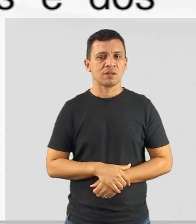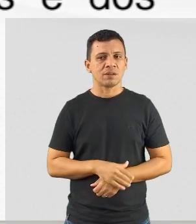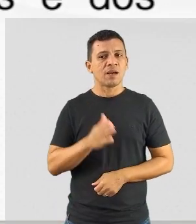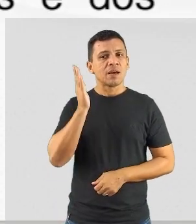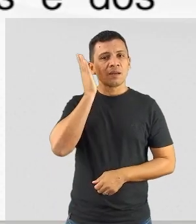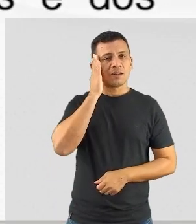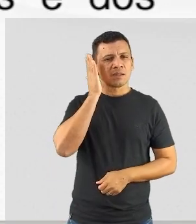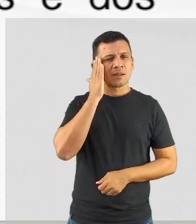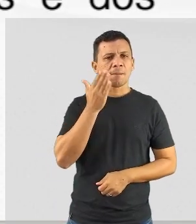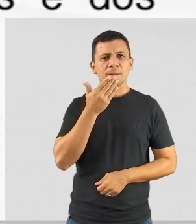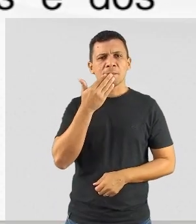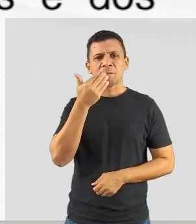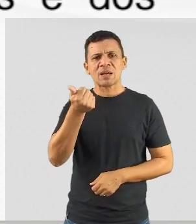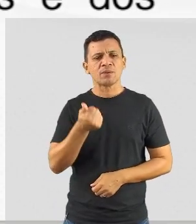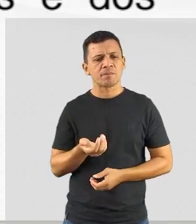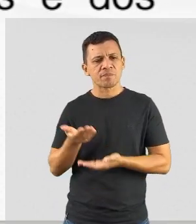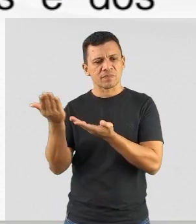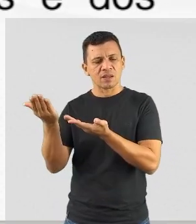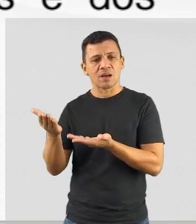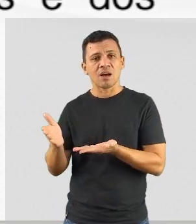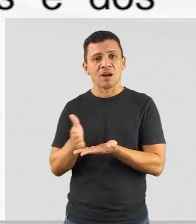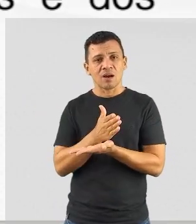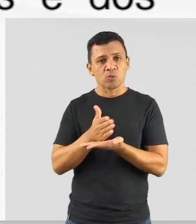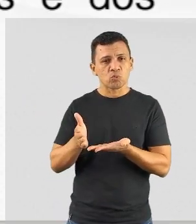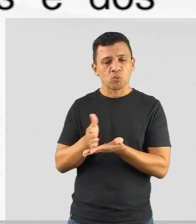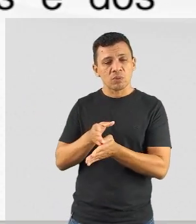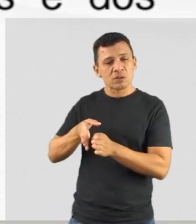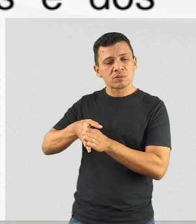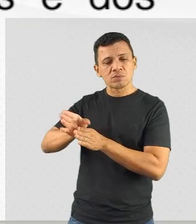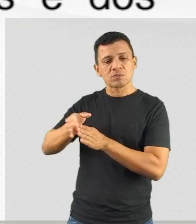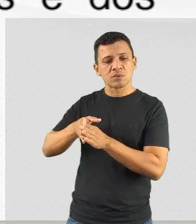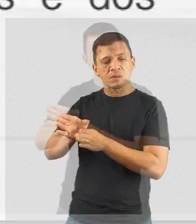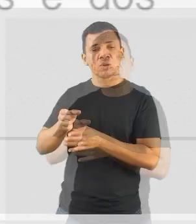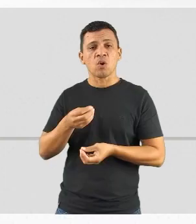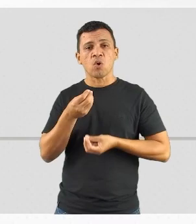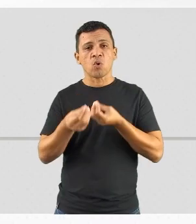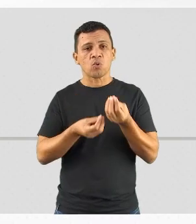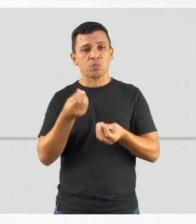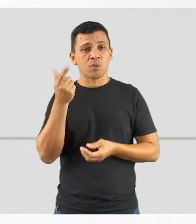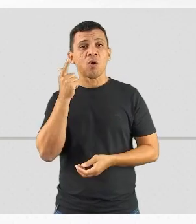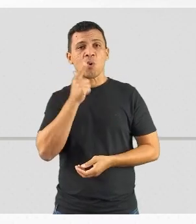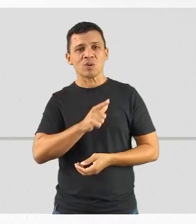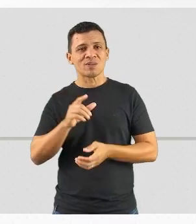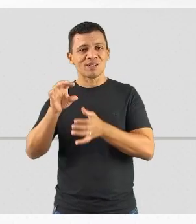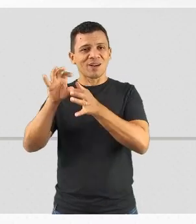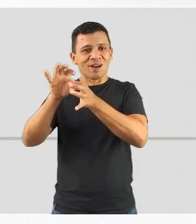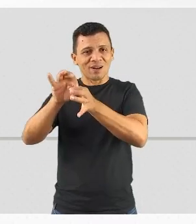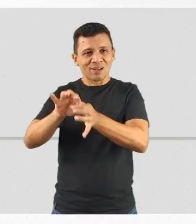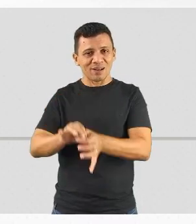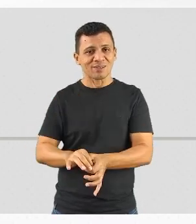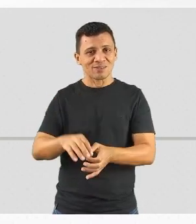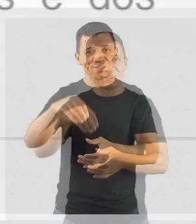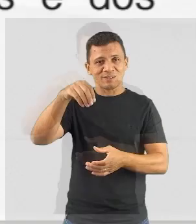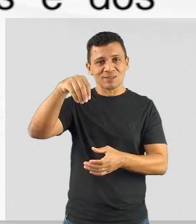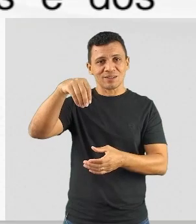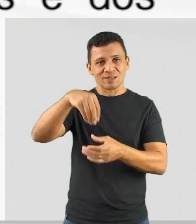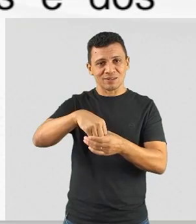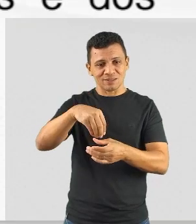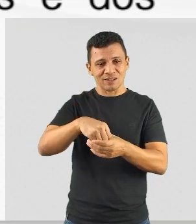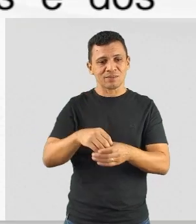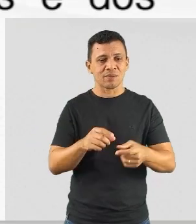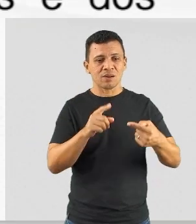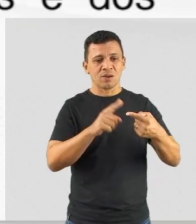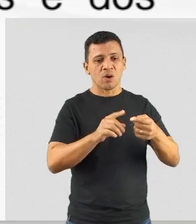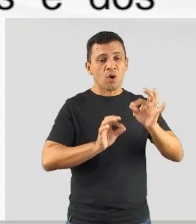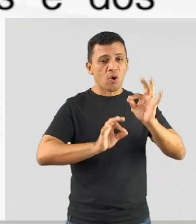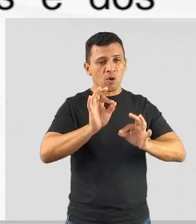um pouco mais, eu coloquei aqui algumas sugestões de como garantir, né, a coerência interna, que é aquela dentro do texto, organizar as